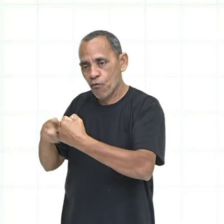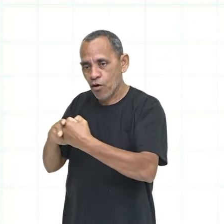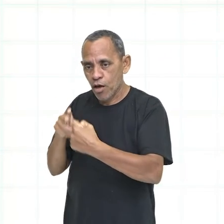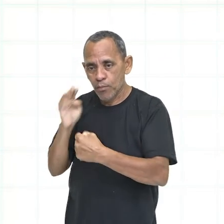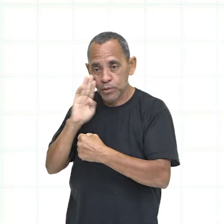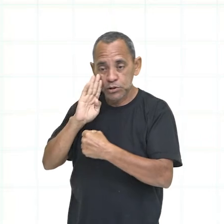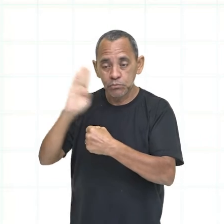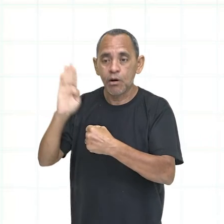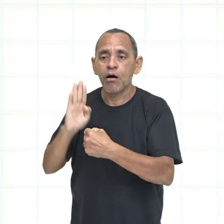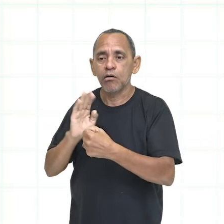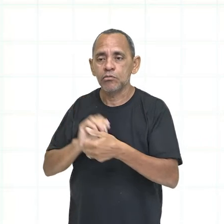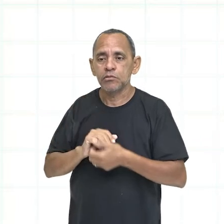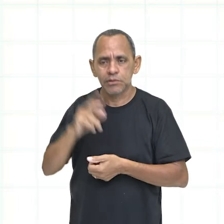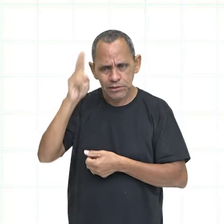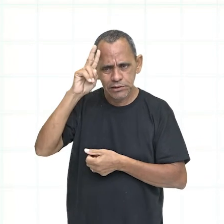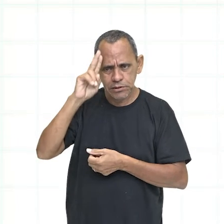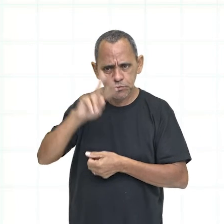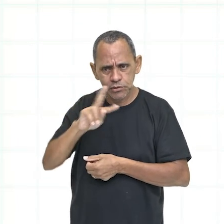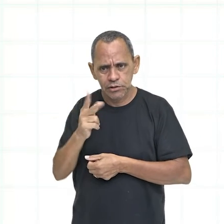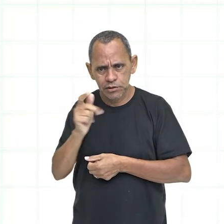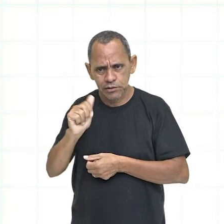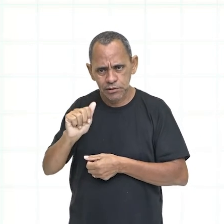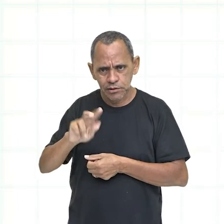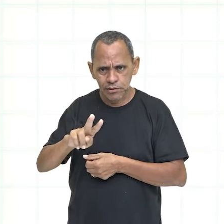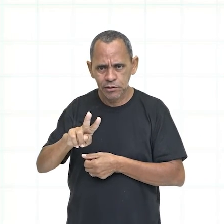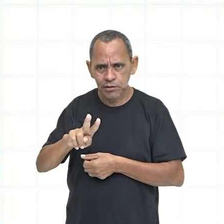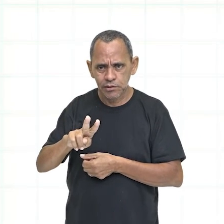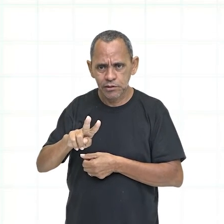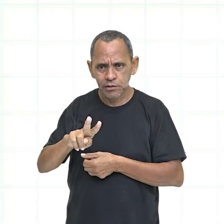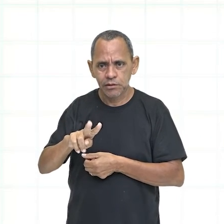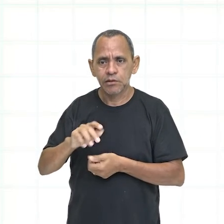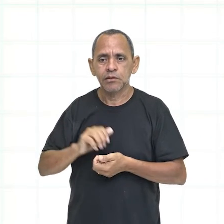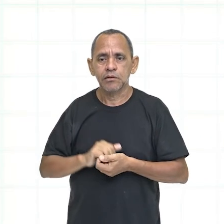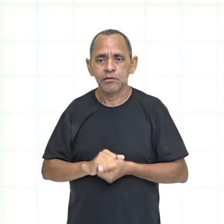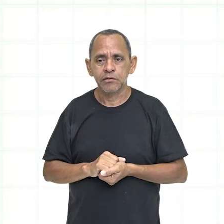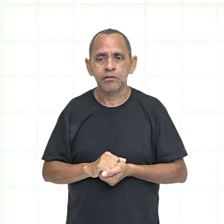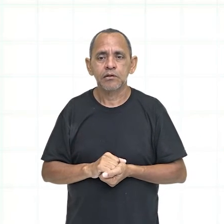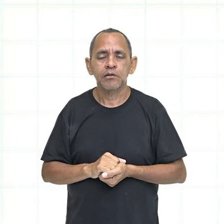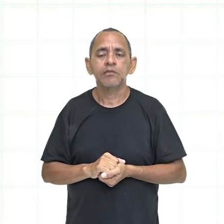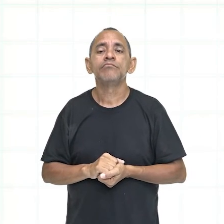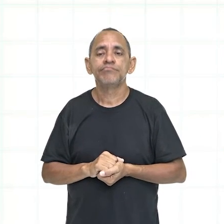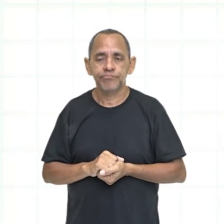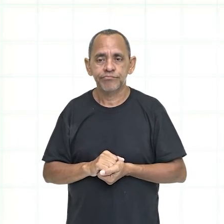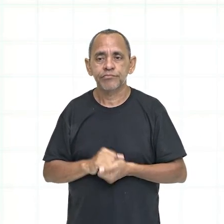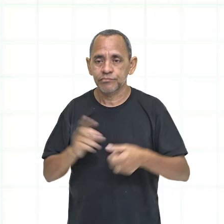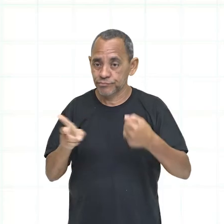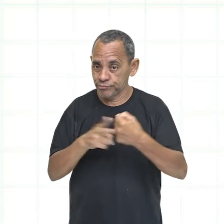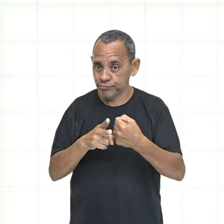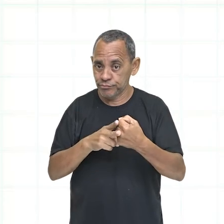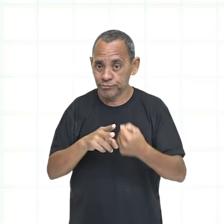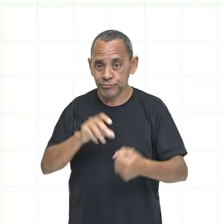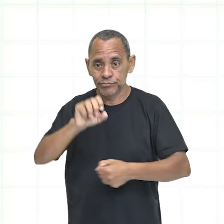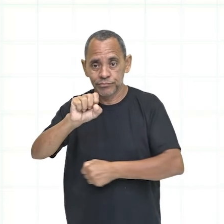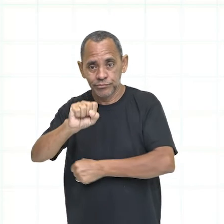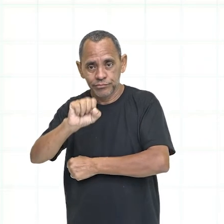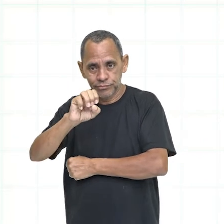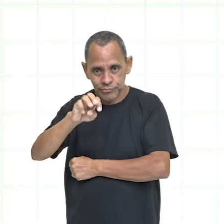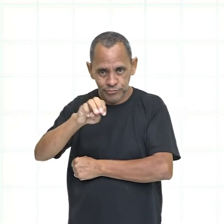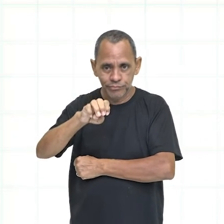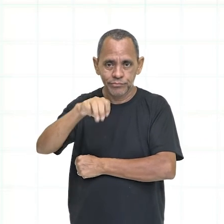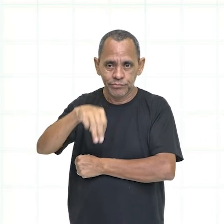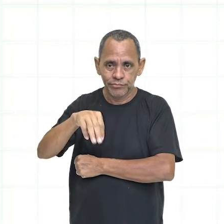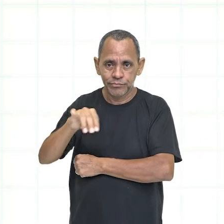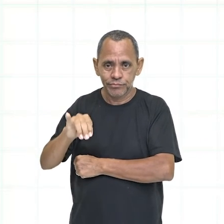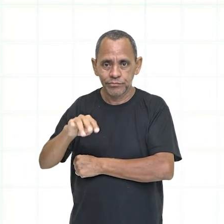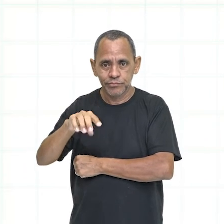have? Olha só, o verbo principal aqui, ó. Lembra que ele é um verbo semimodal? Porque, por vezes, ele é um verbo